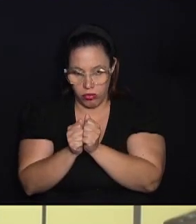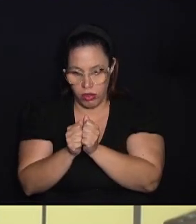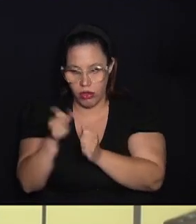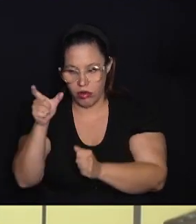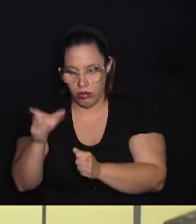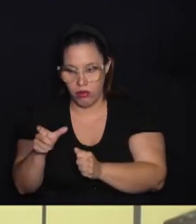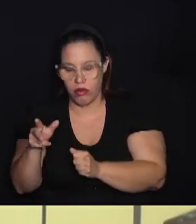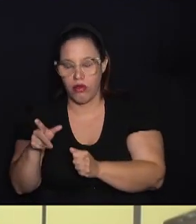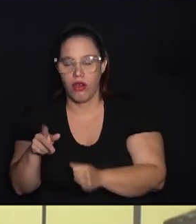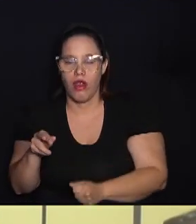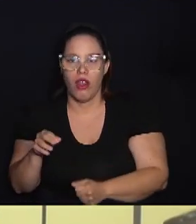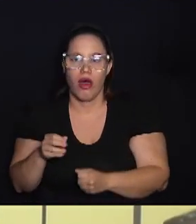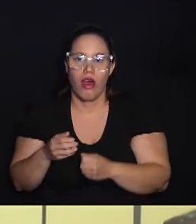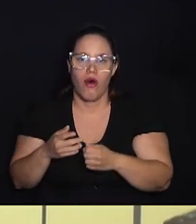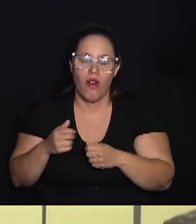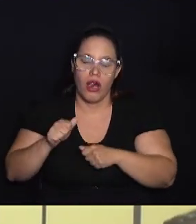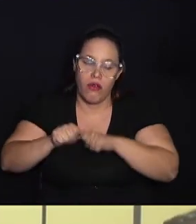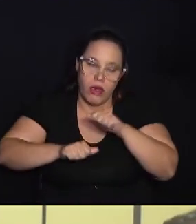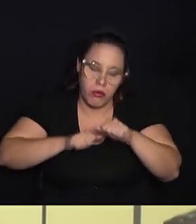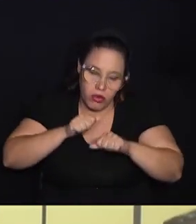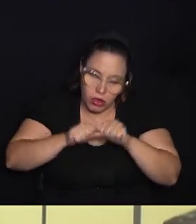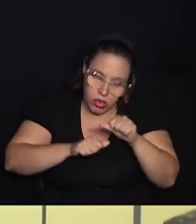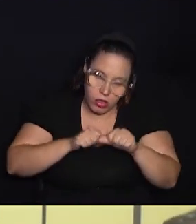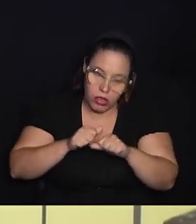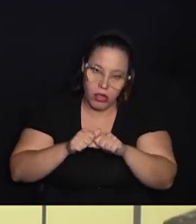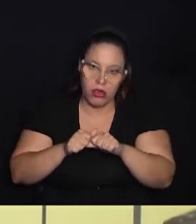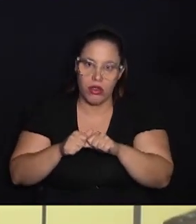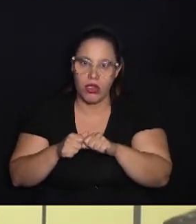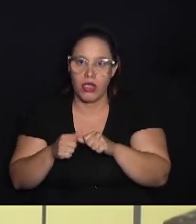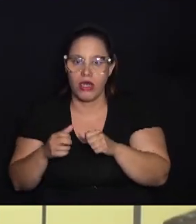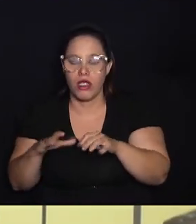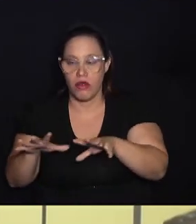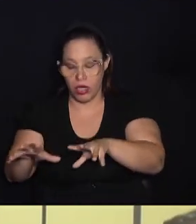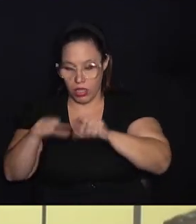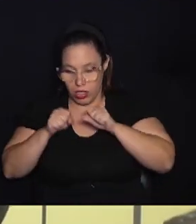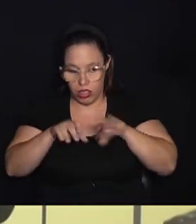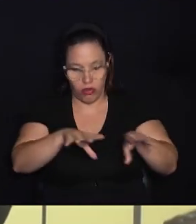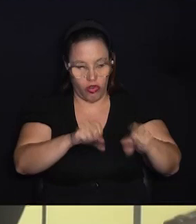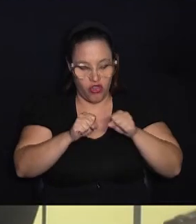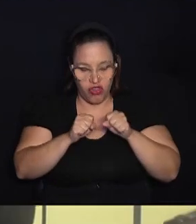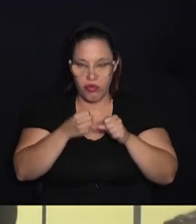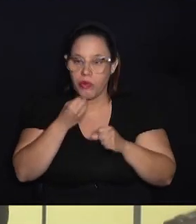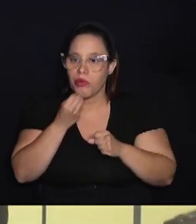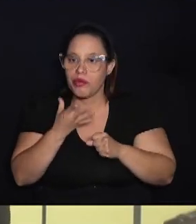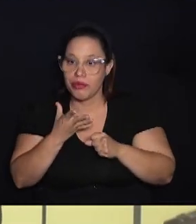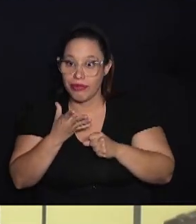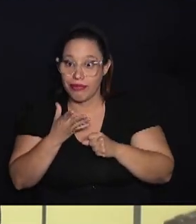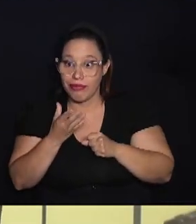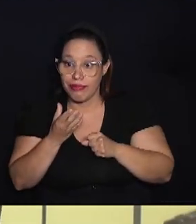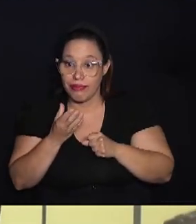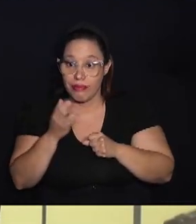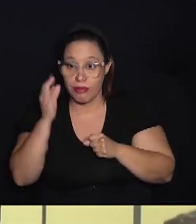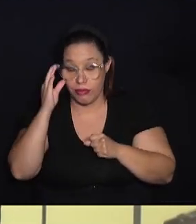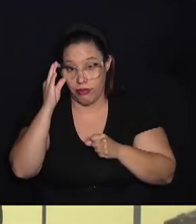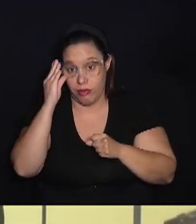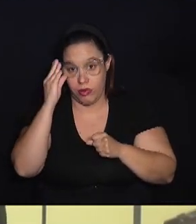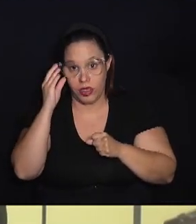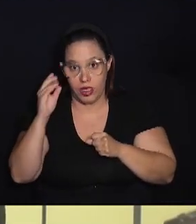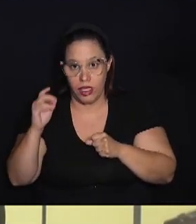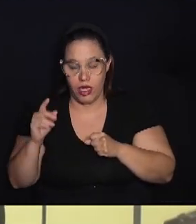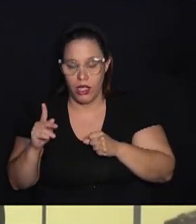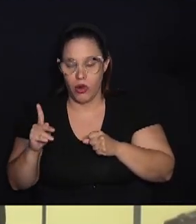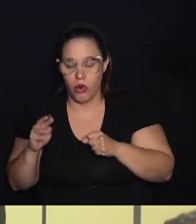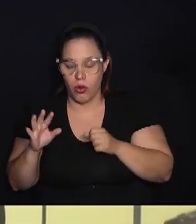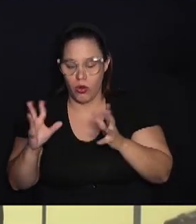também é fluído ela vai mudando à medida ou que você adquire os benefícios e já cultivou alguns atributos qualidades que você queria em